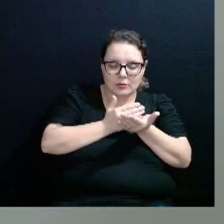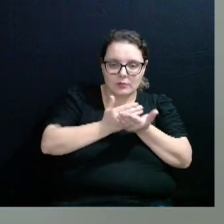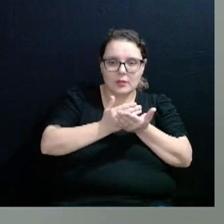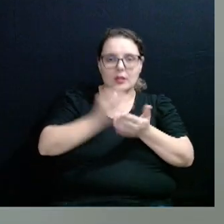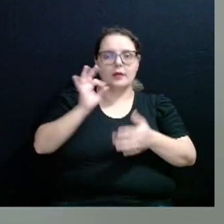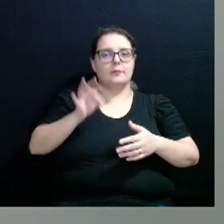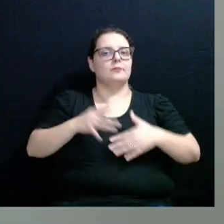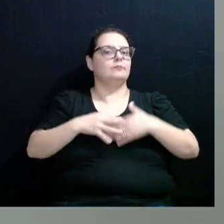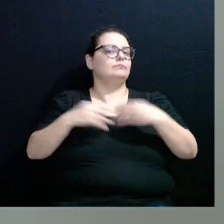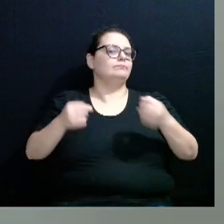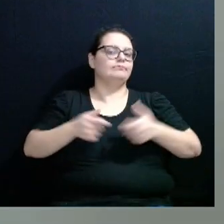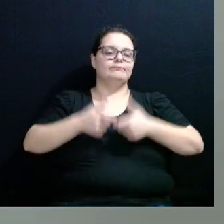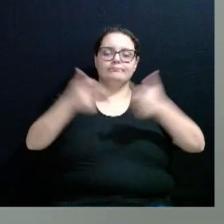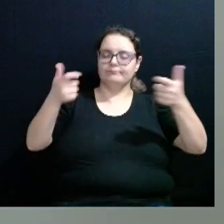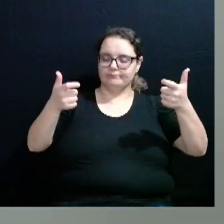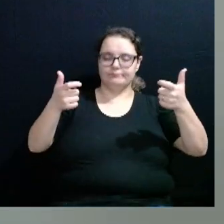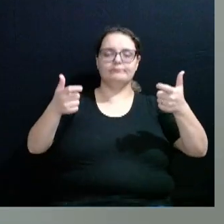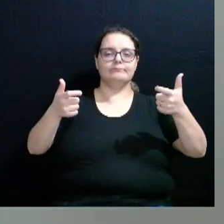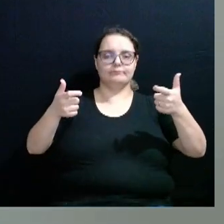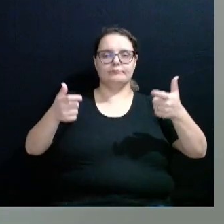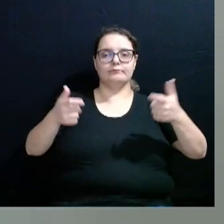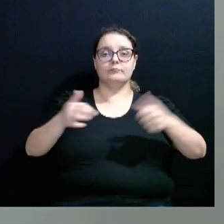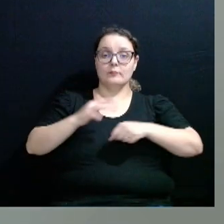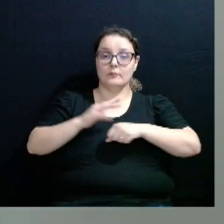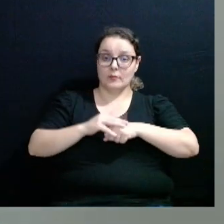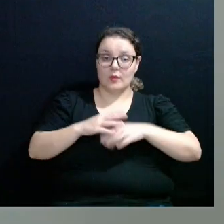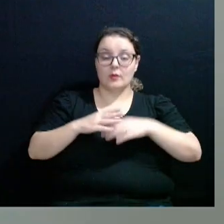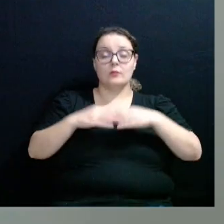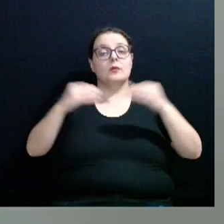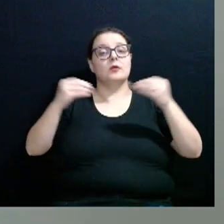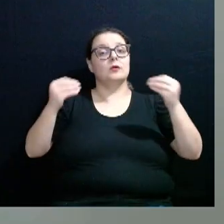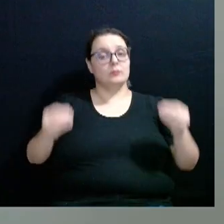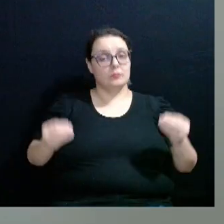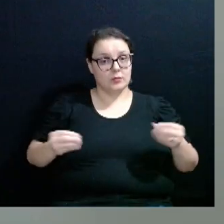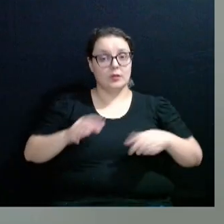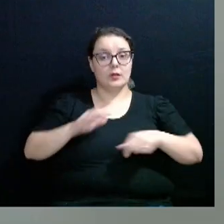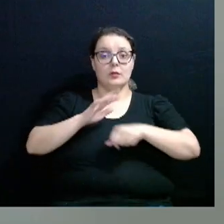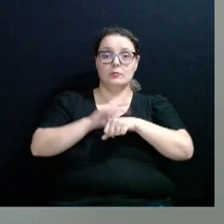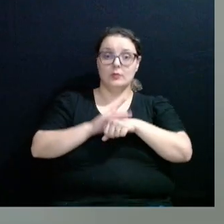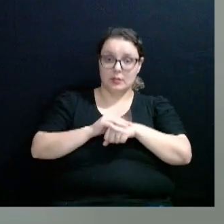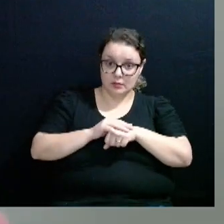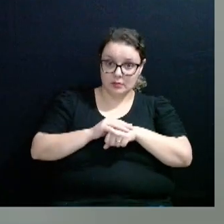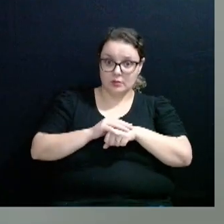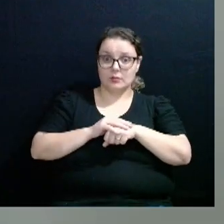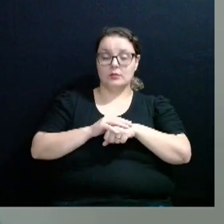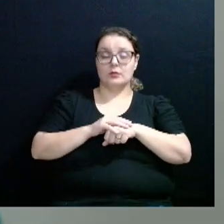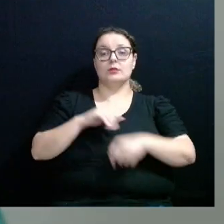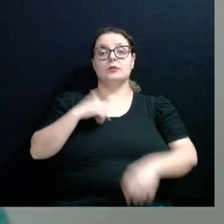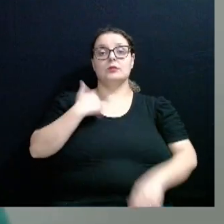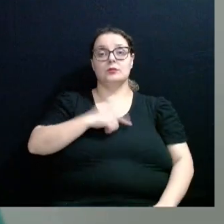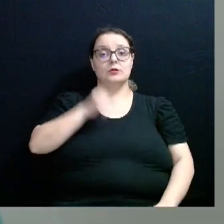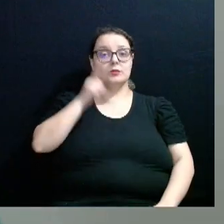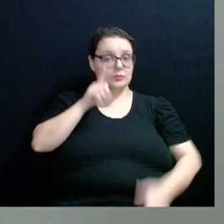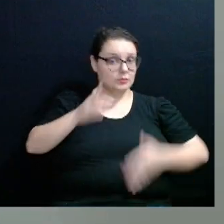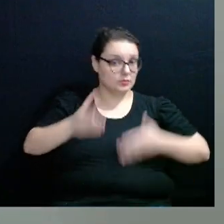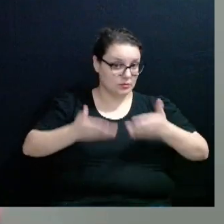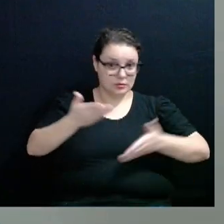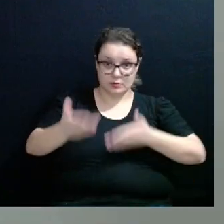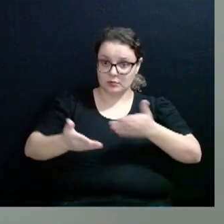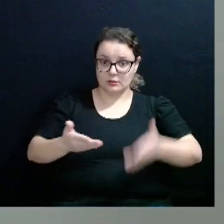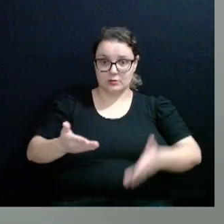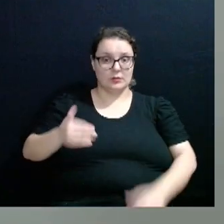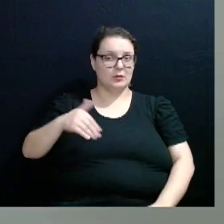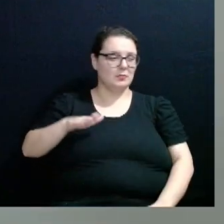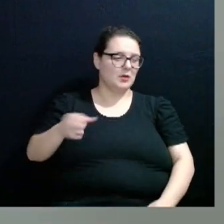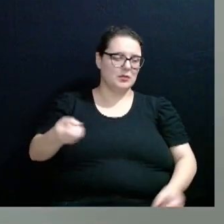muito alta. É uma doença curável, é uma doença na qual nós conseguimos fazer tratamentos cada vez mais modernos e